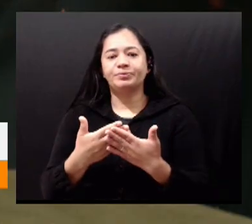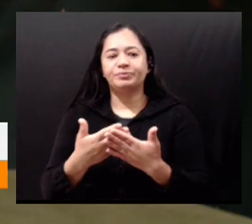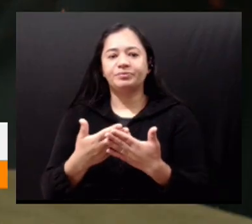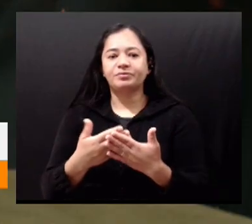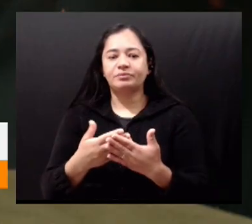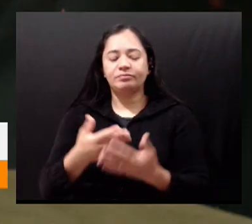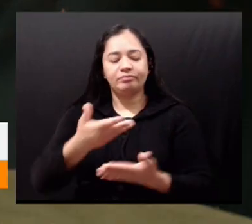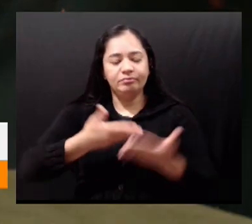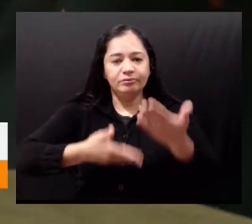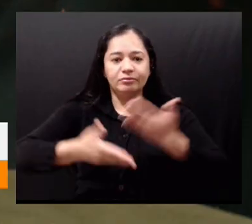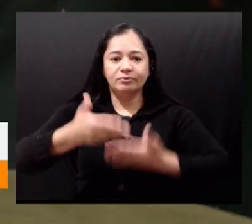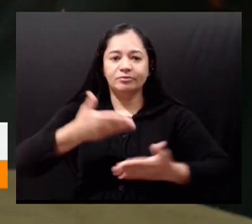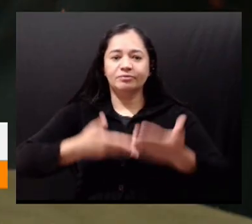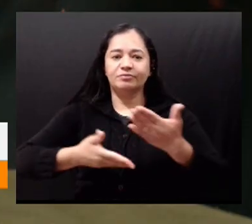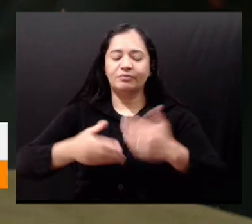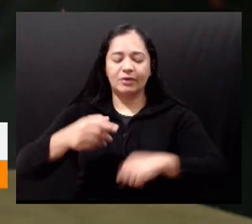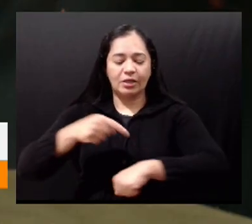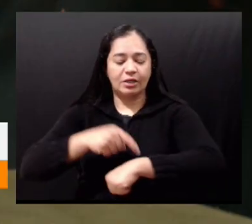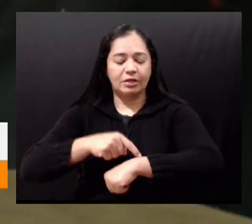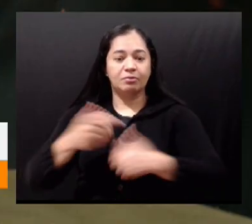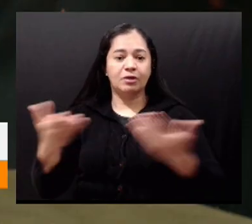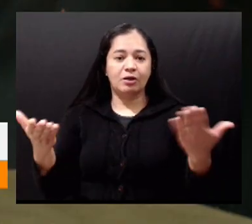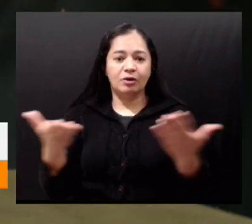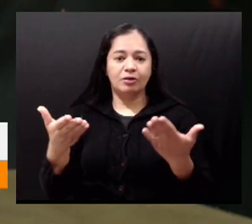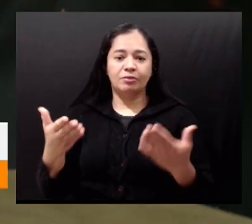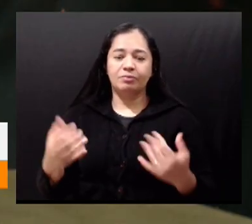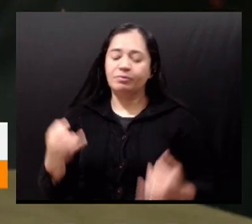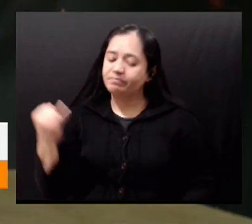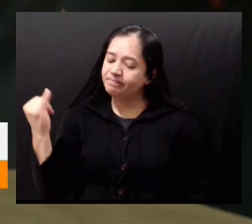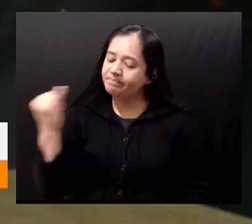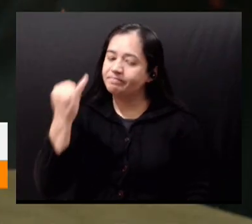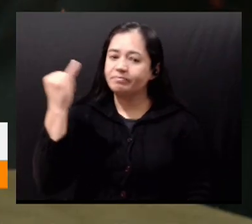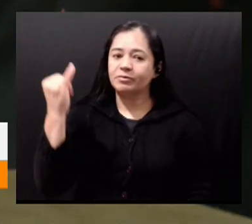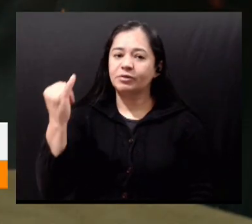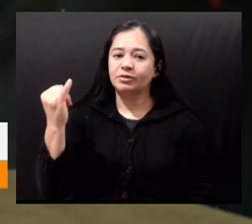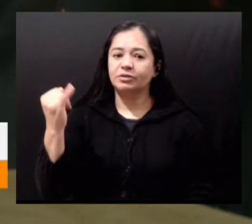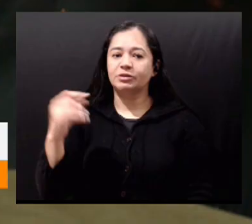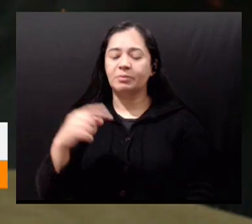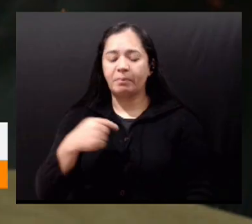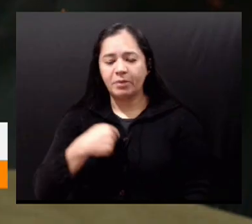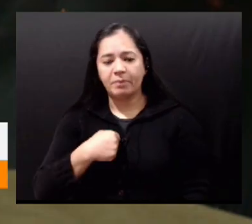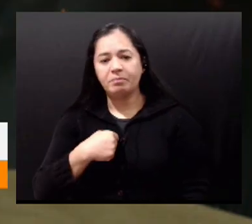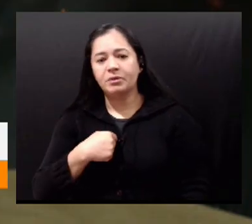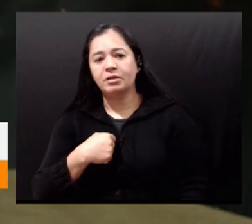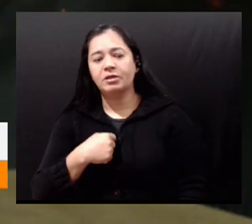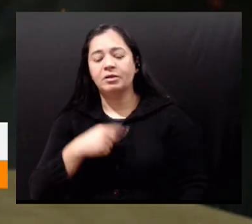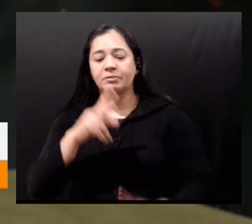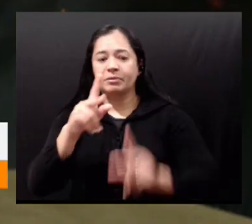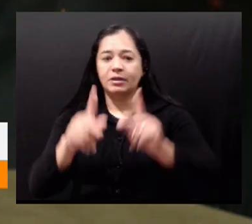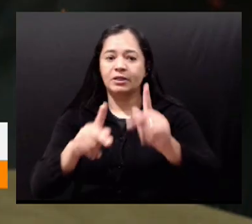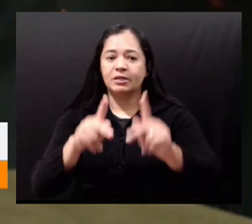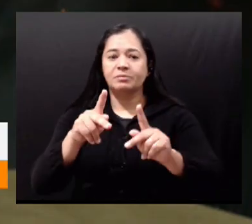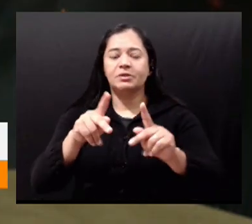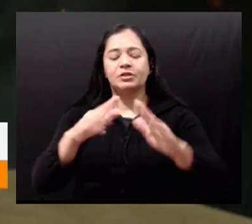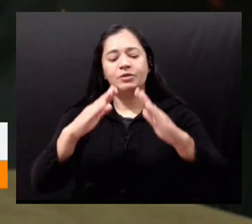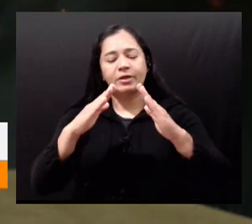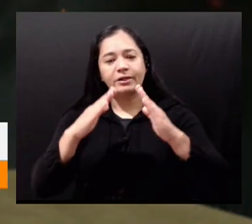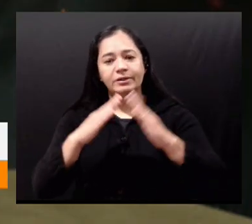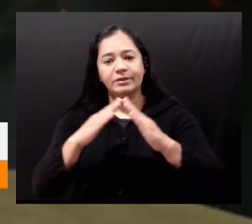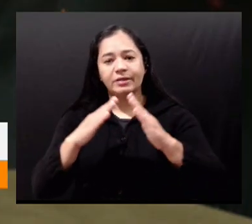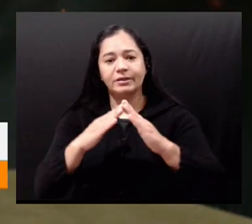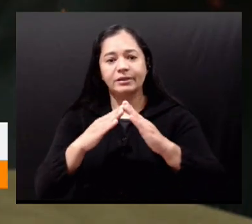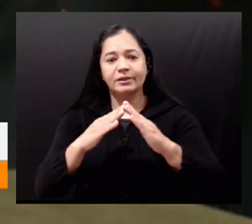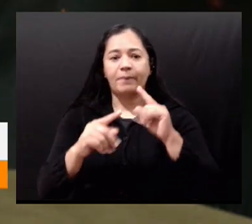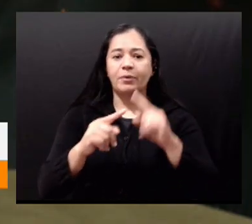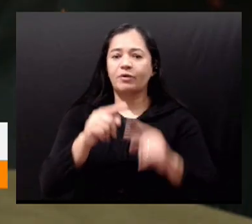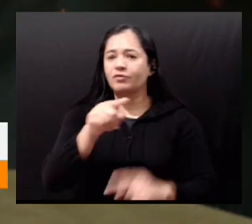compartilhamento, esse momento é muito importante, não só para mim, como o pessoal que está em casa, sabe, quem vai assistir depois, e o